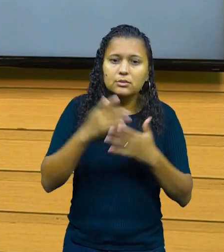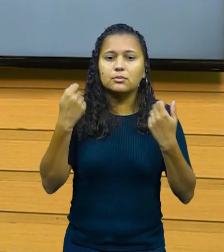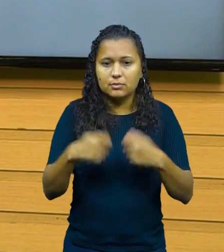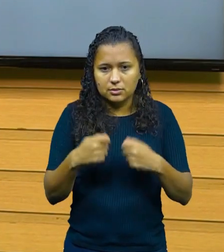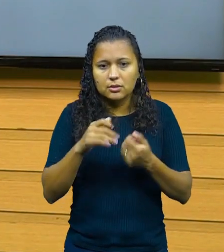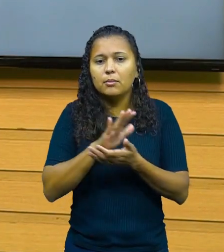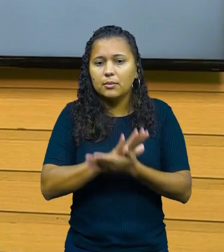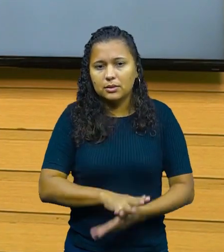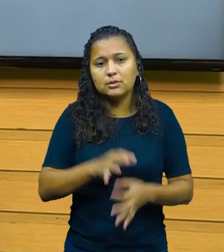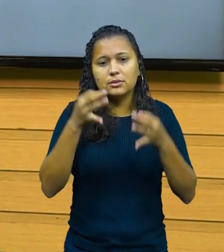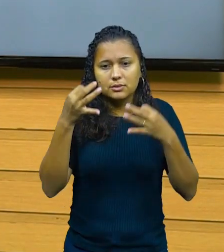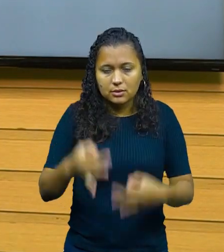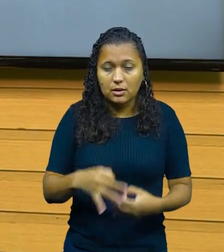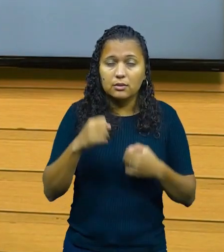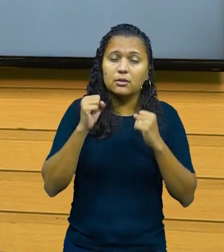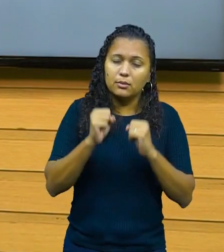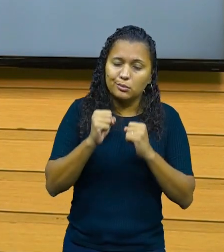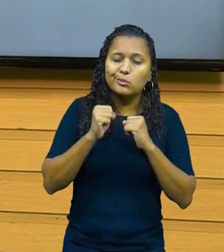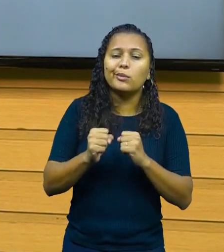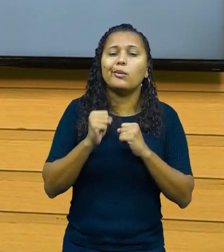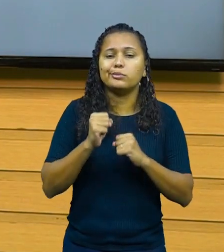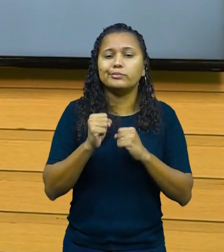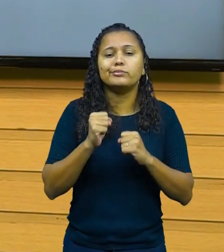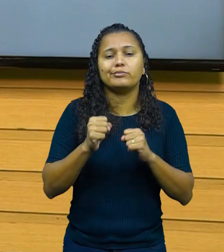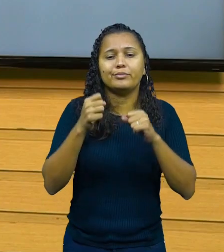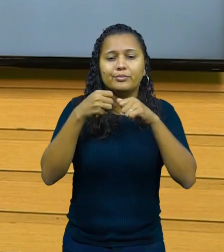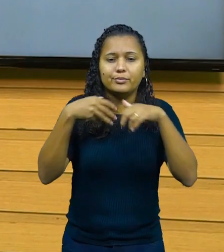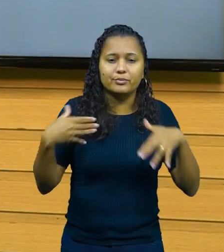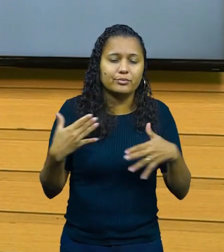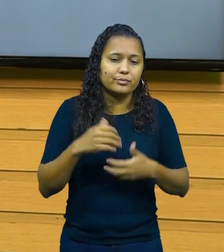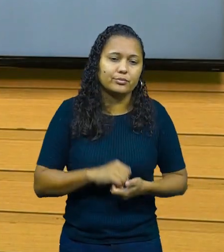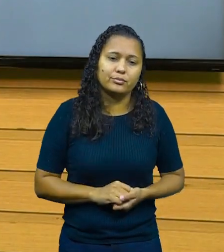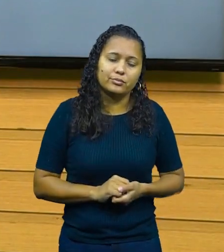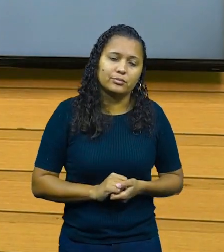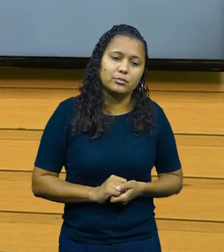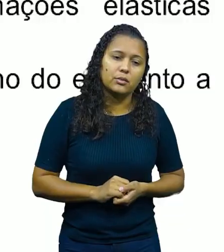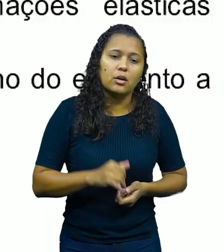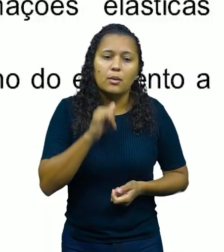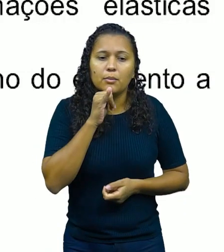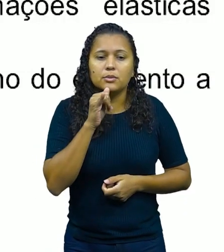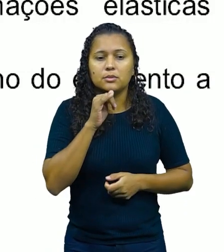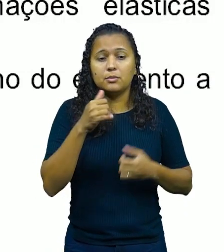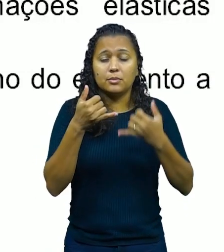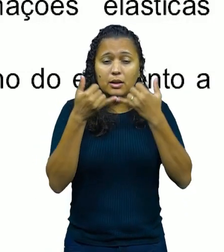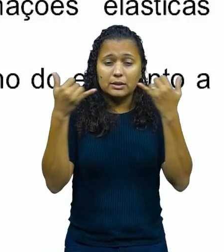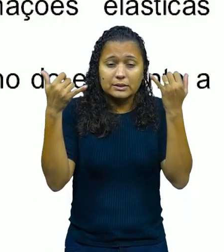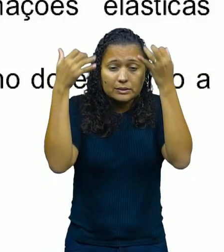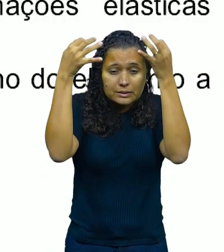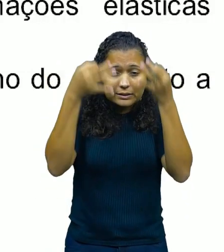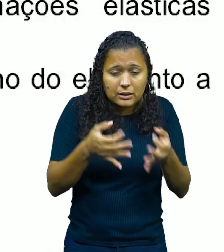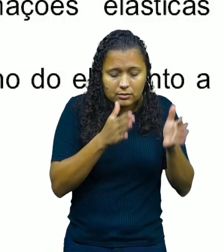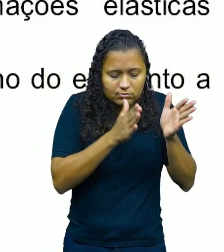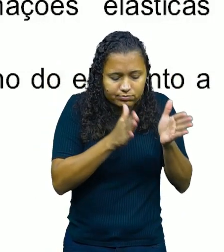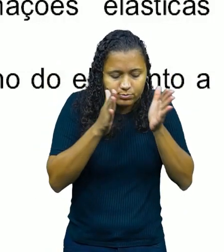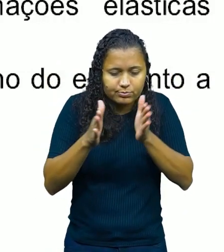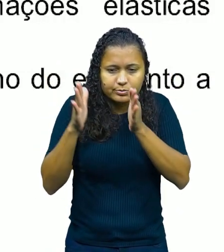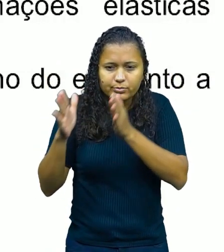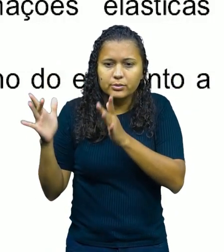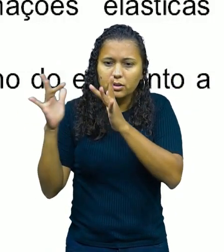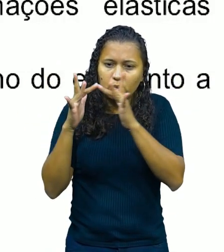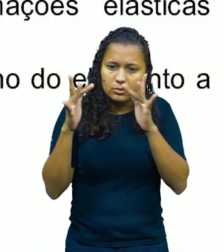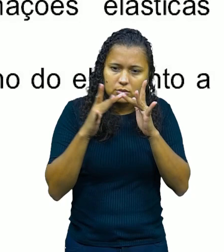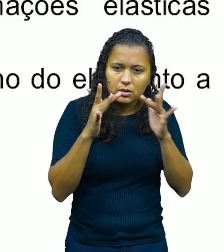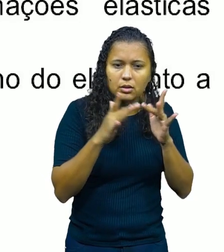Então tudo isso daqui pode influenciar na dimensão dessa peça. O alinhamento correto entre os contatos